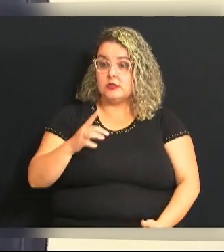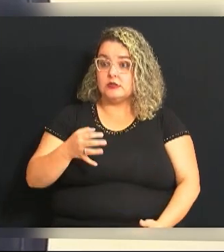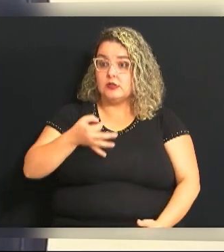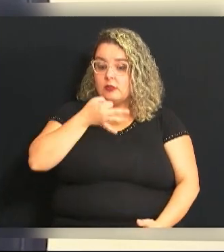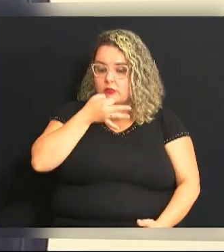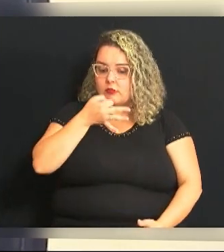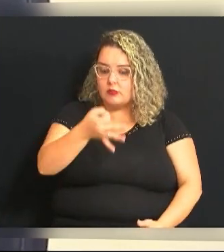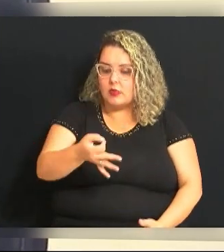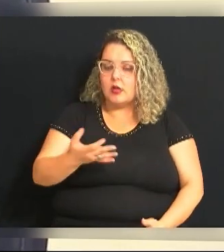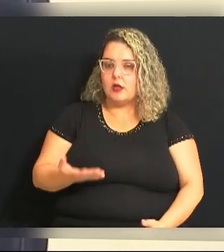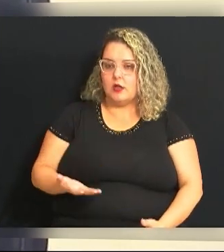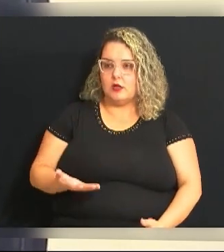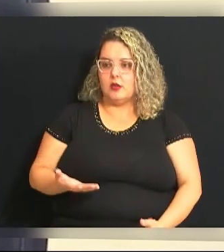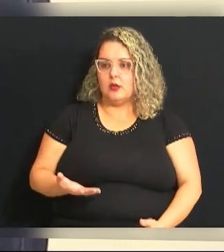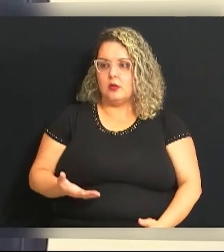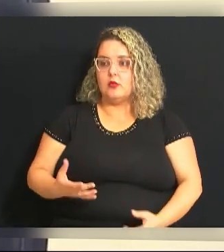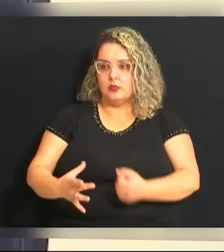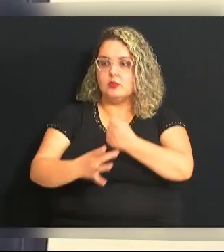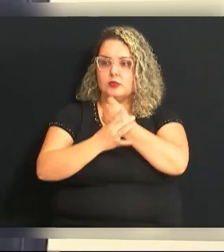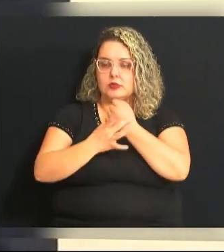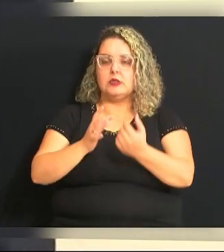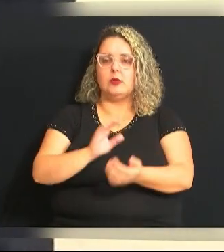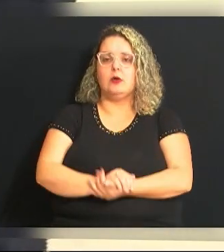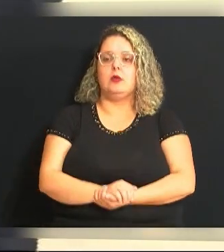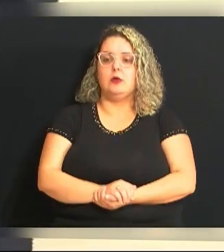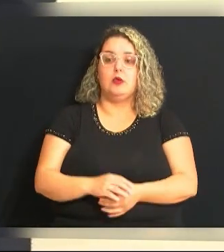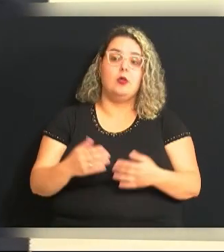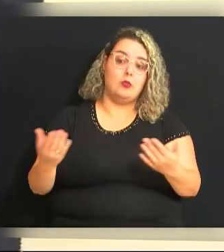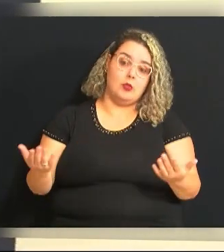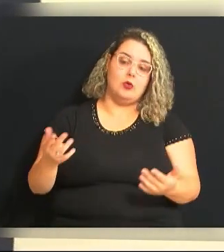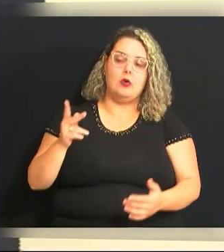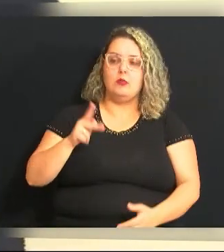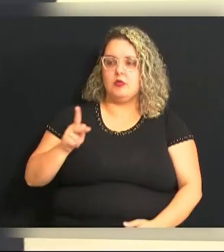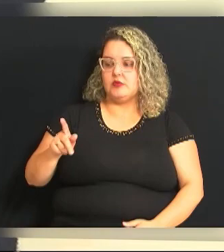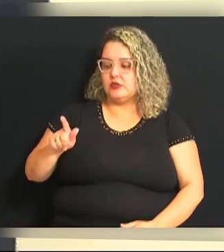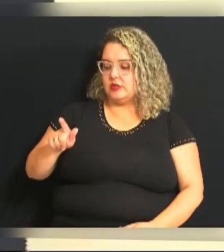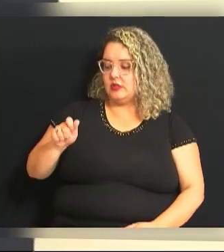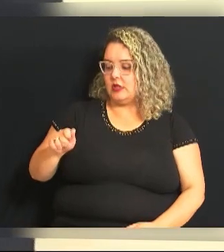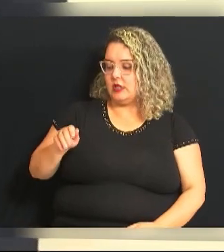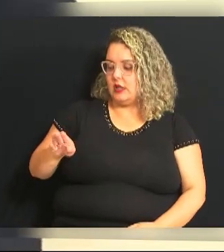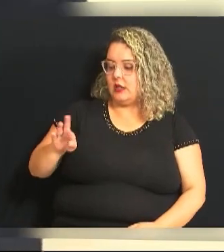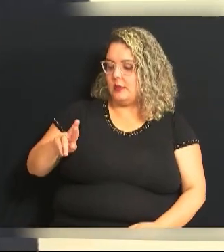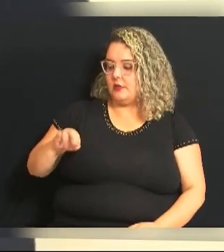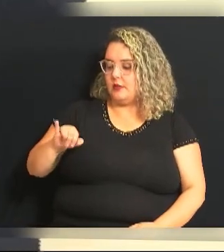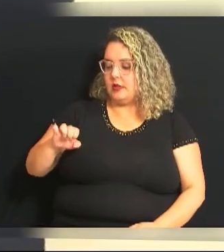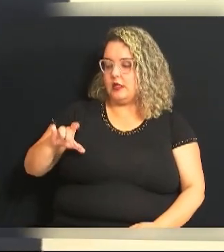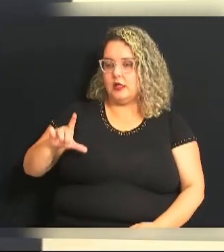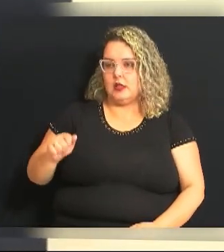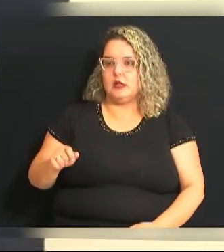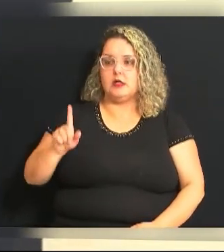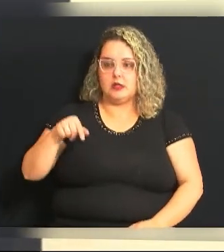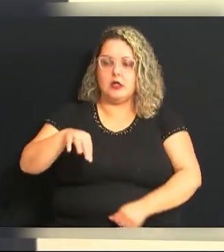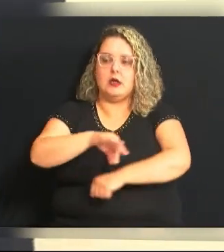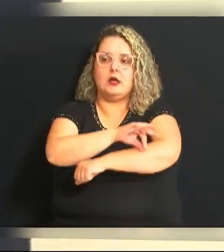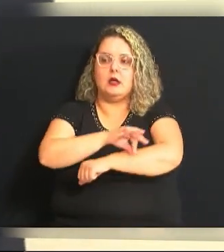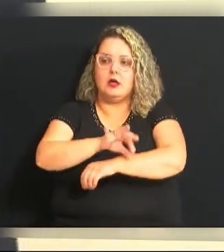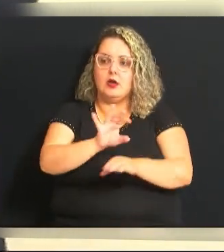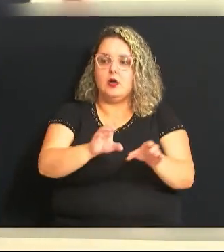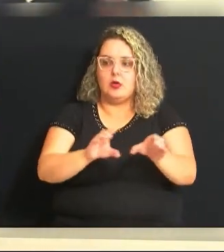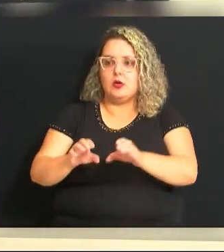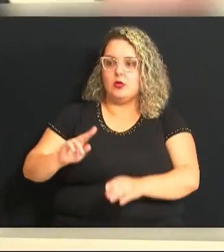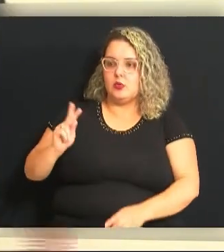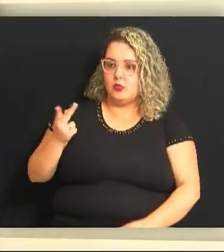um parecer com bastante segurança. Bom, a professora Gabriela, que é arquiteta, é uma das coordenadoras do RIDS